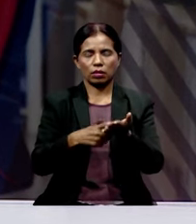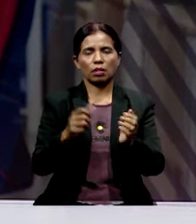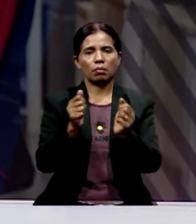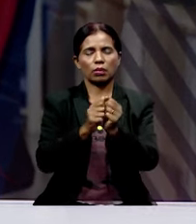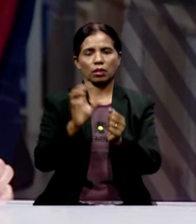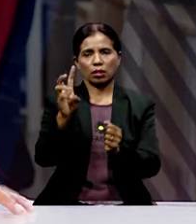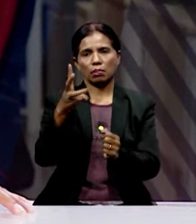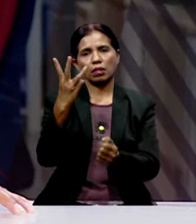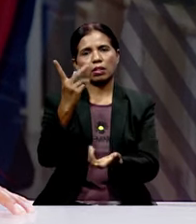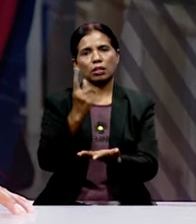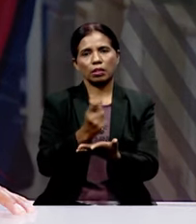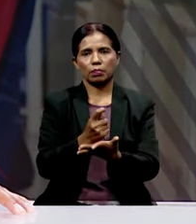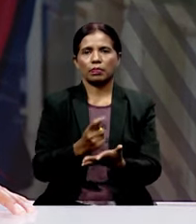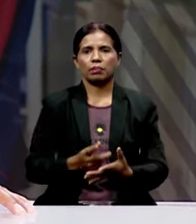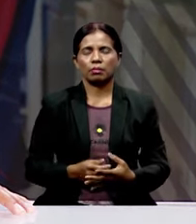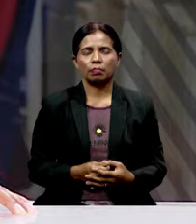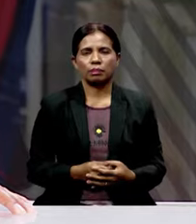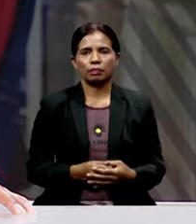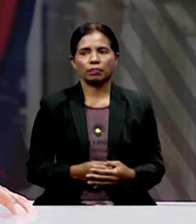Loresinem.